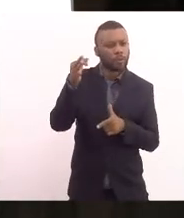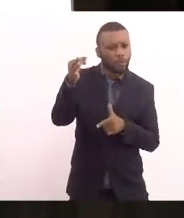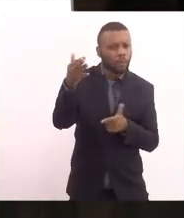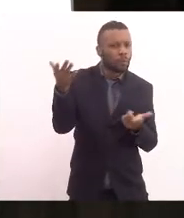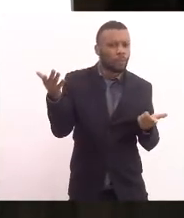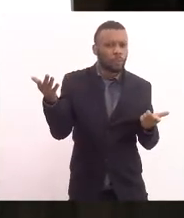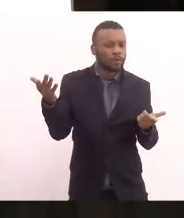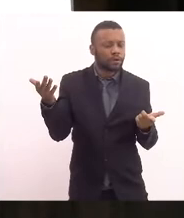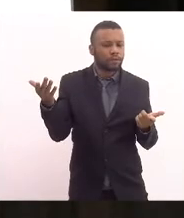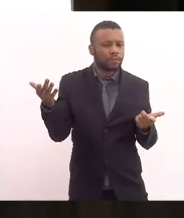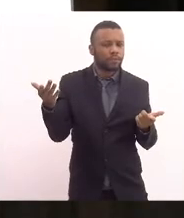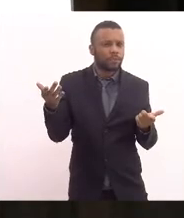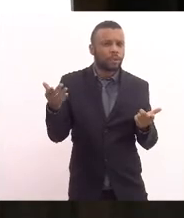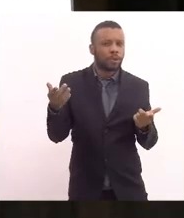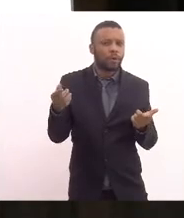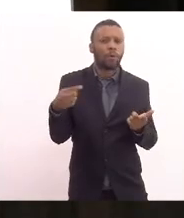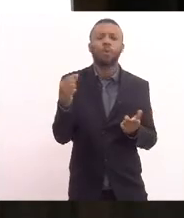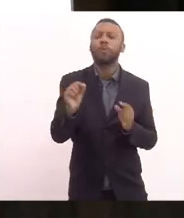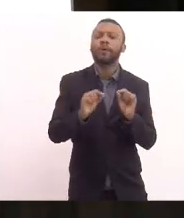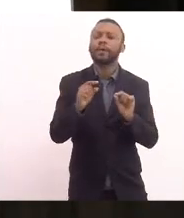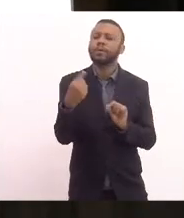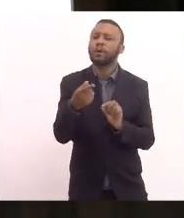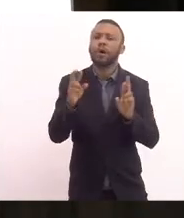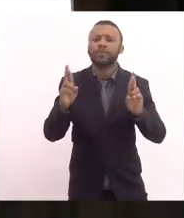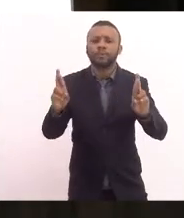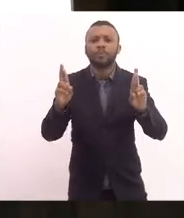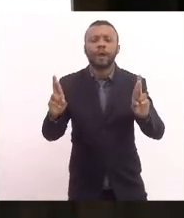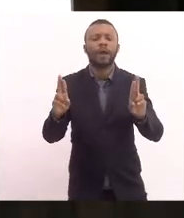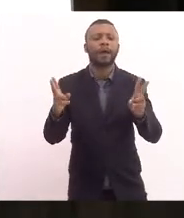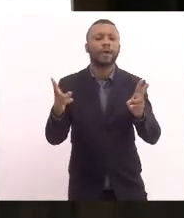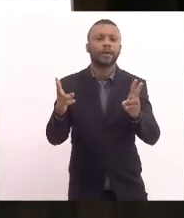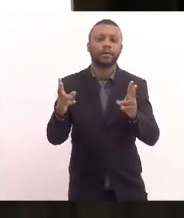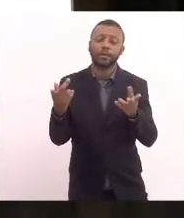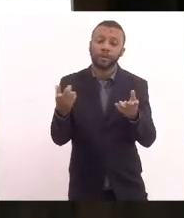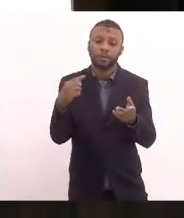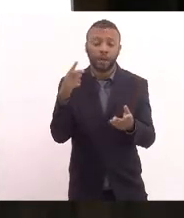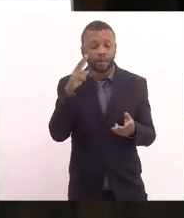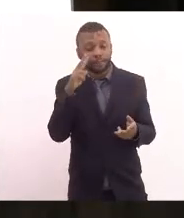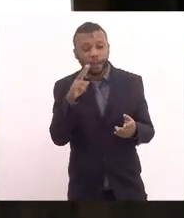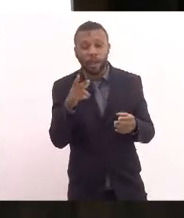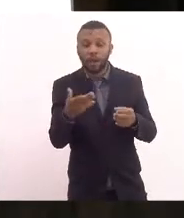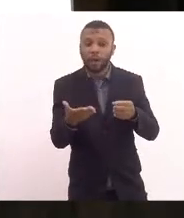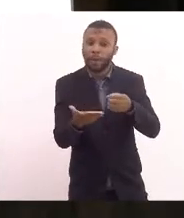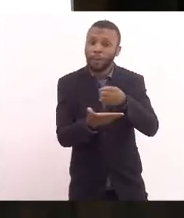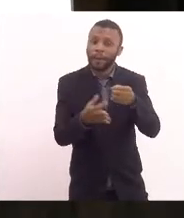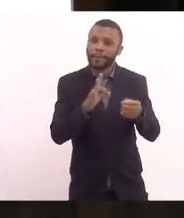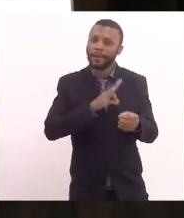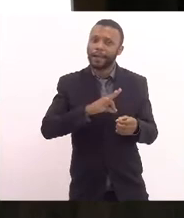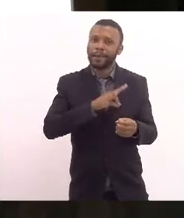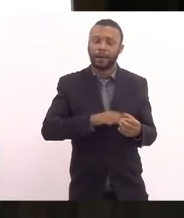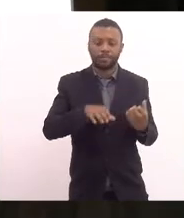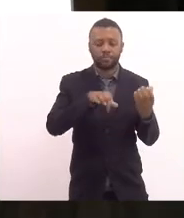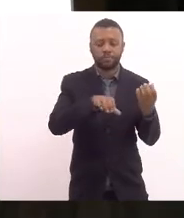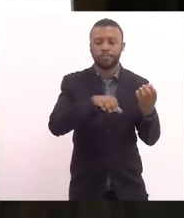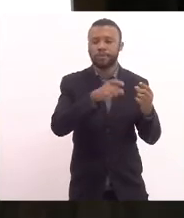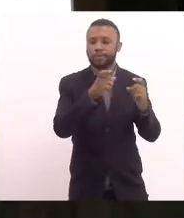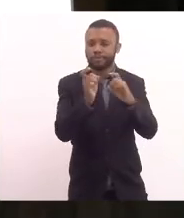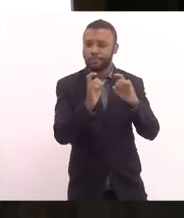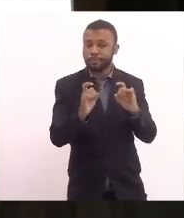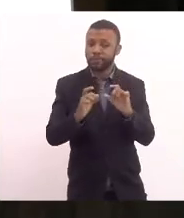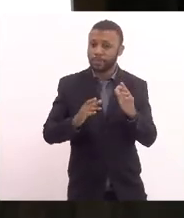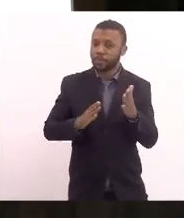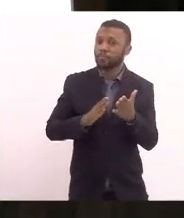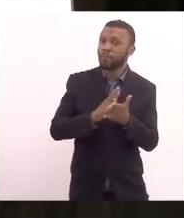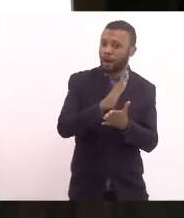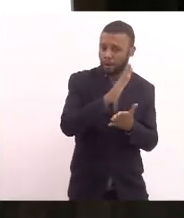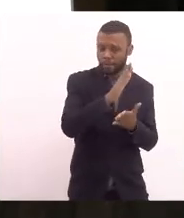disso tudo, né? E a gente vê o piso salarial ser aprovado num Congresso Nacional, numa